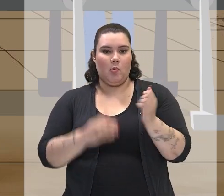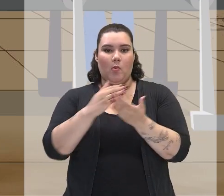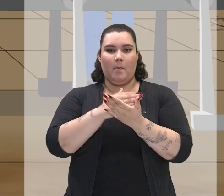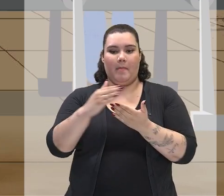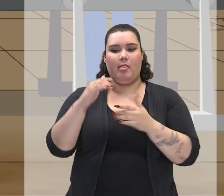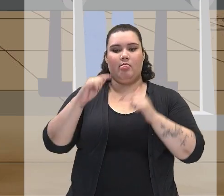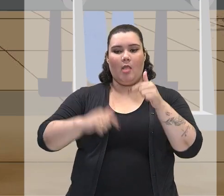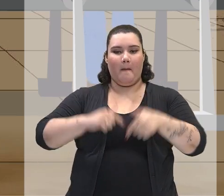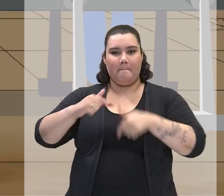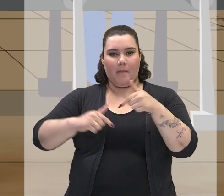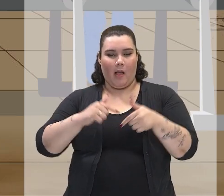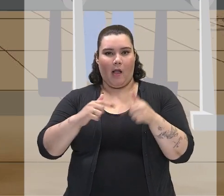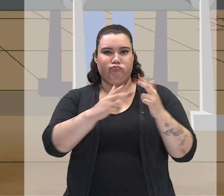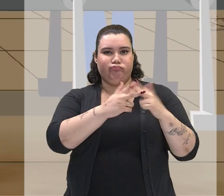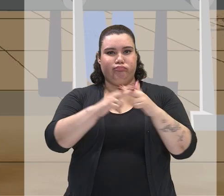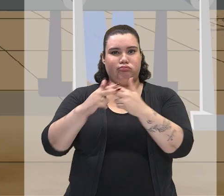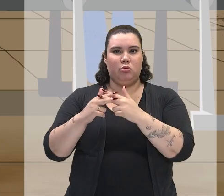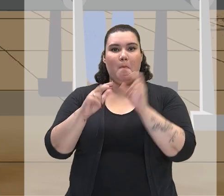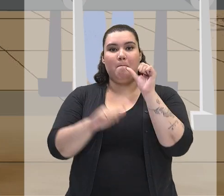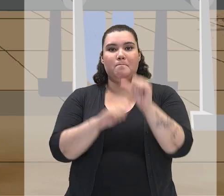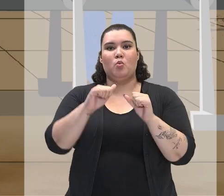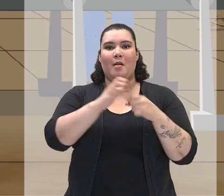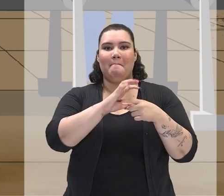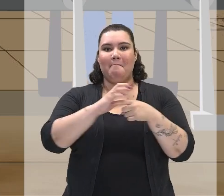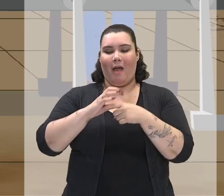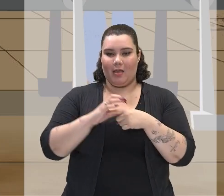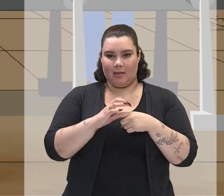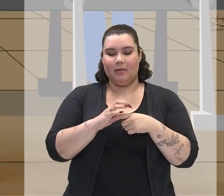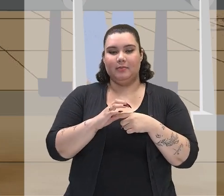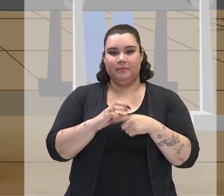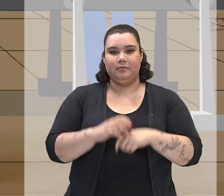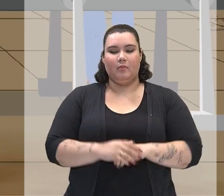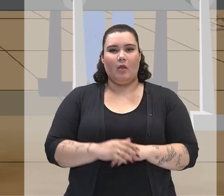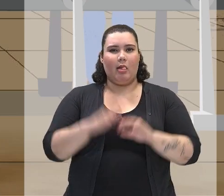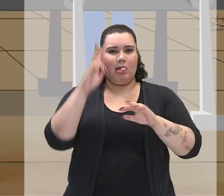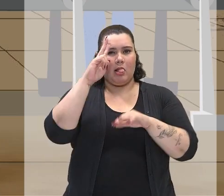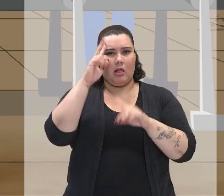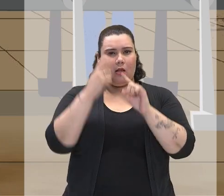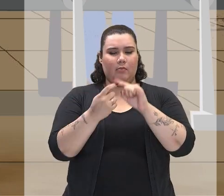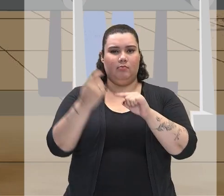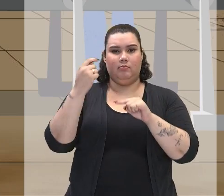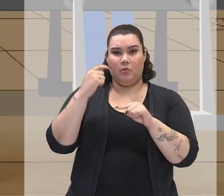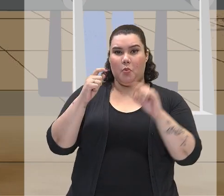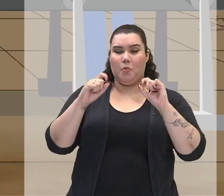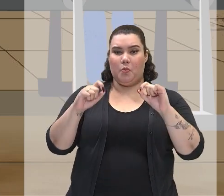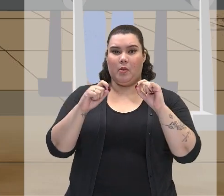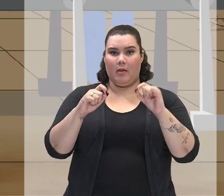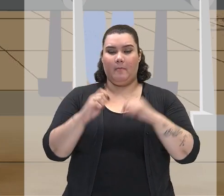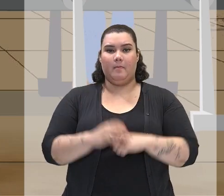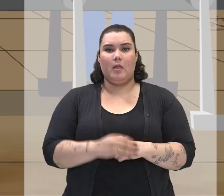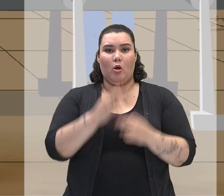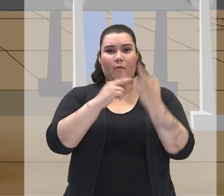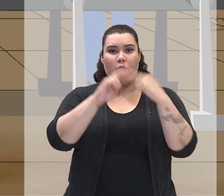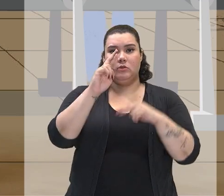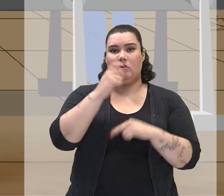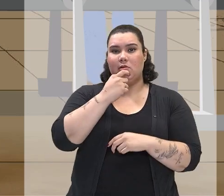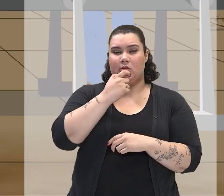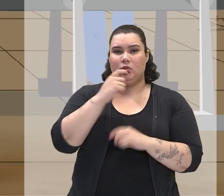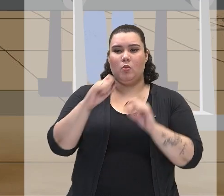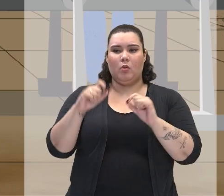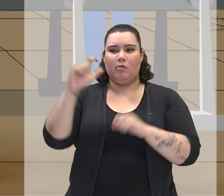Lembrando que quando nós estudamos o processo das revoluções inglesas, nós percebemos que lá com Henrique VIII, nós tivemos a questão